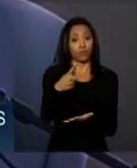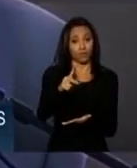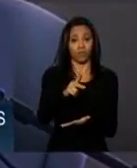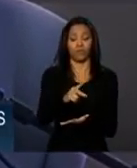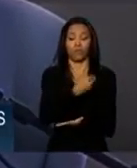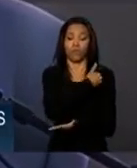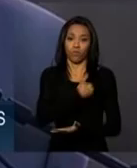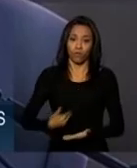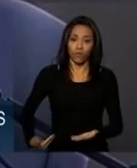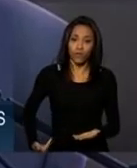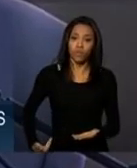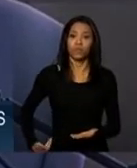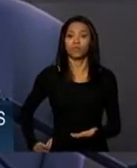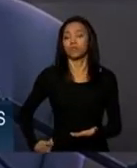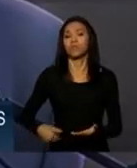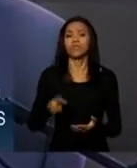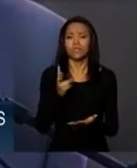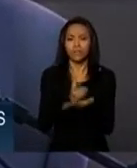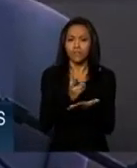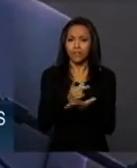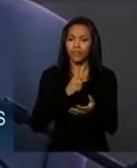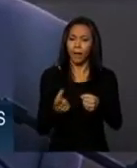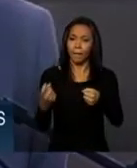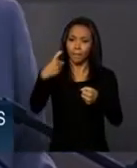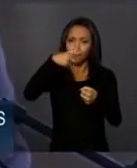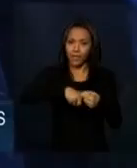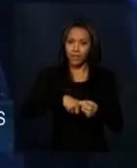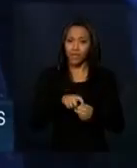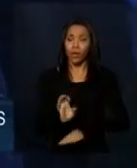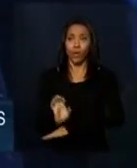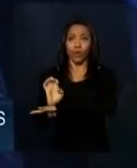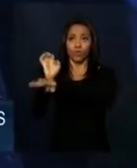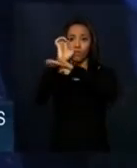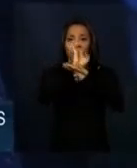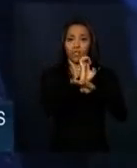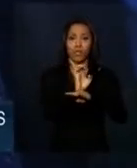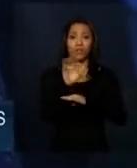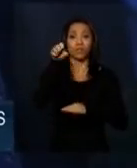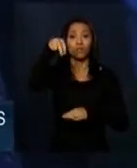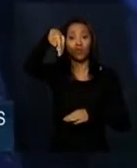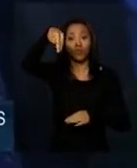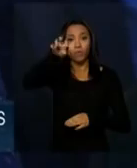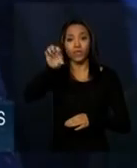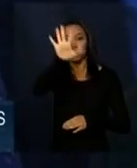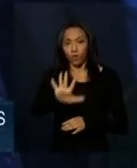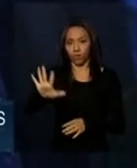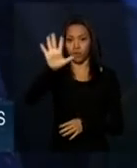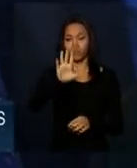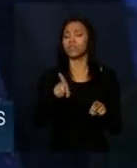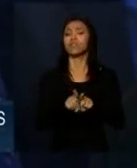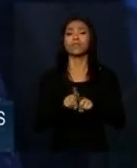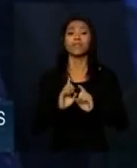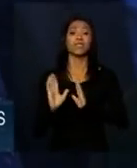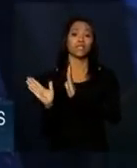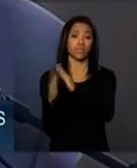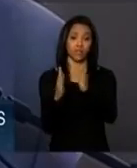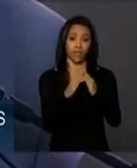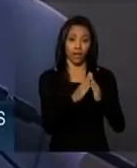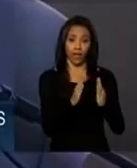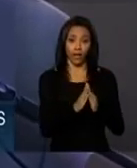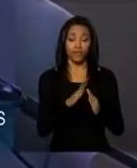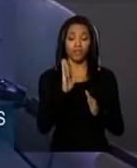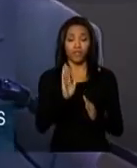Excelência na mão estendida, na parceria com os estados do Nordeste brasileiro. E também na moradia, que já passamos de